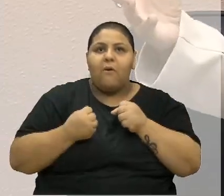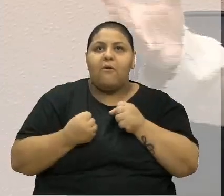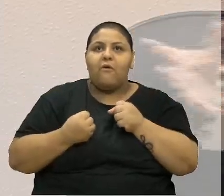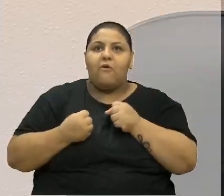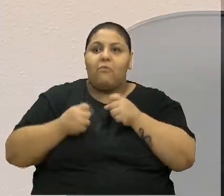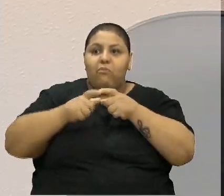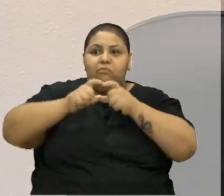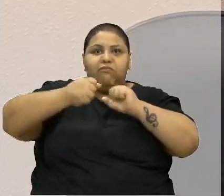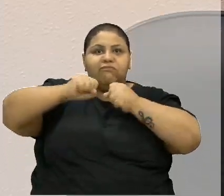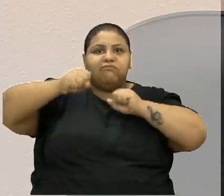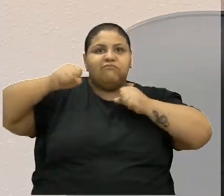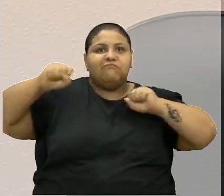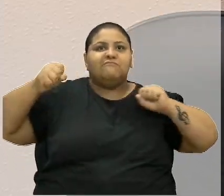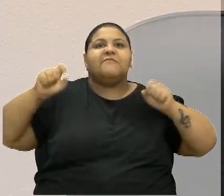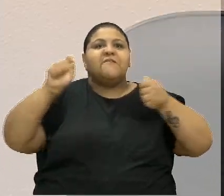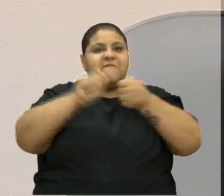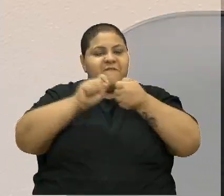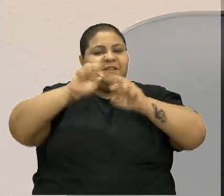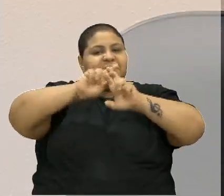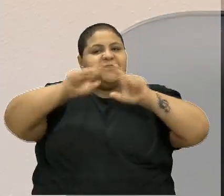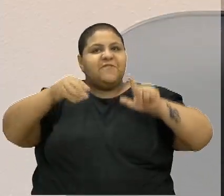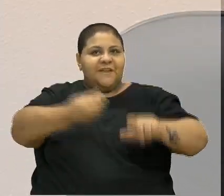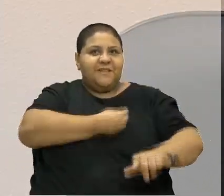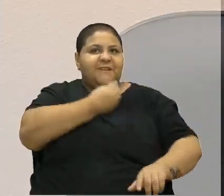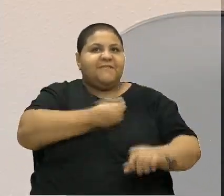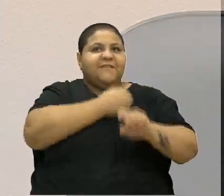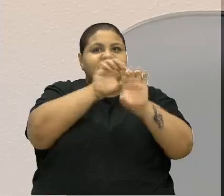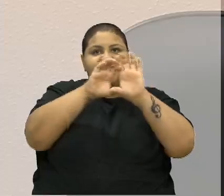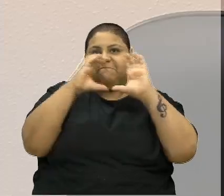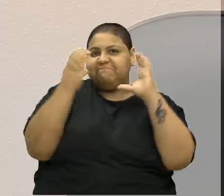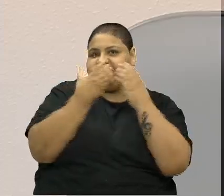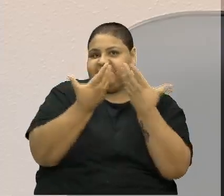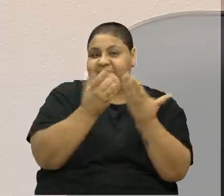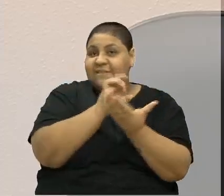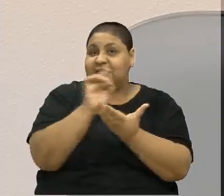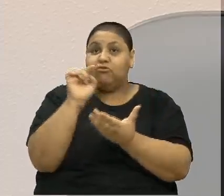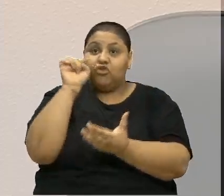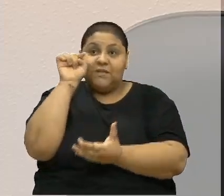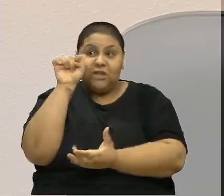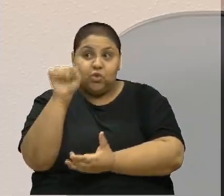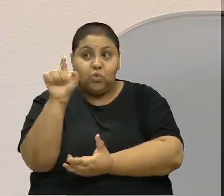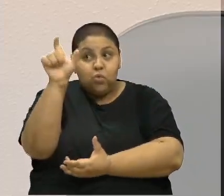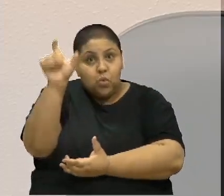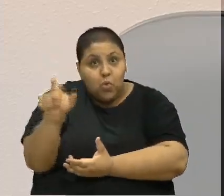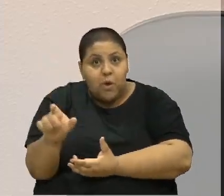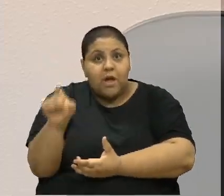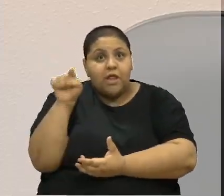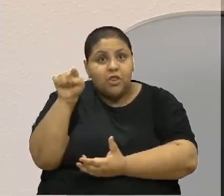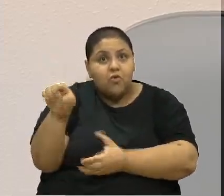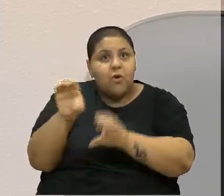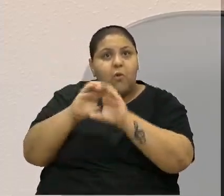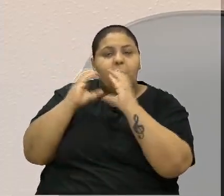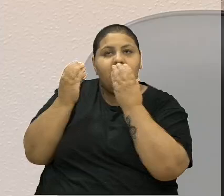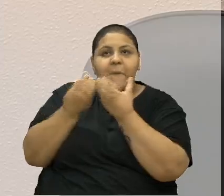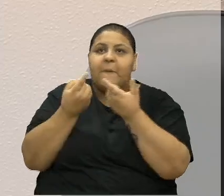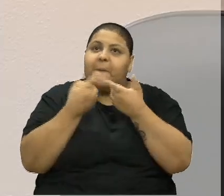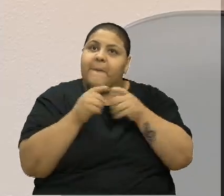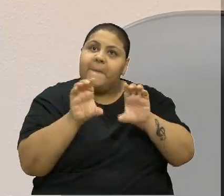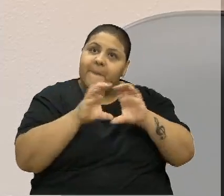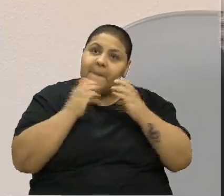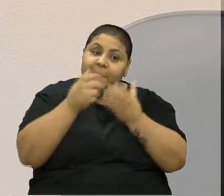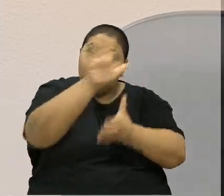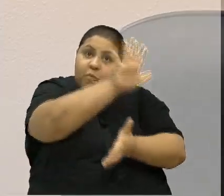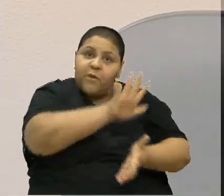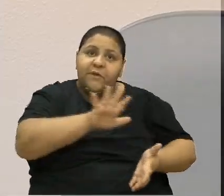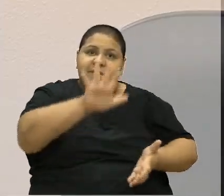grande se tornou e o quanto isso tem feito diferença na vida da comunidade. Não só da tua comunidade, lá onde está hoje, mas da comunidade de maneira